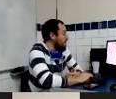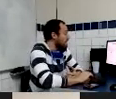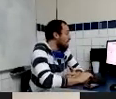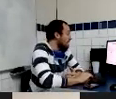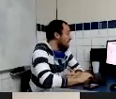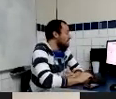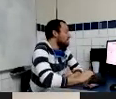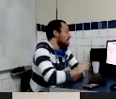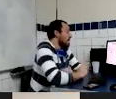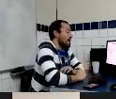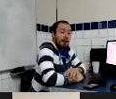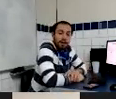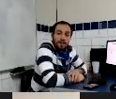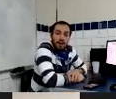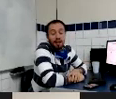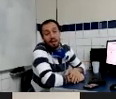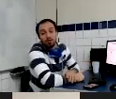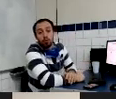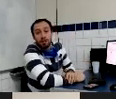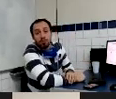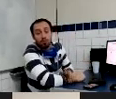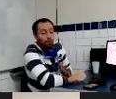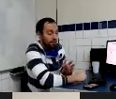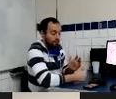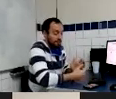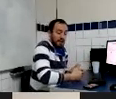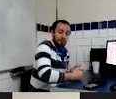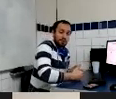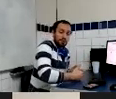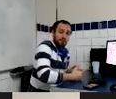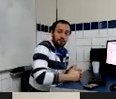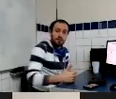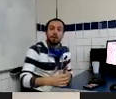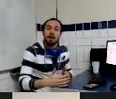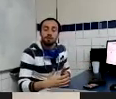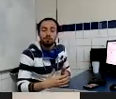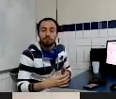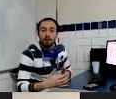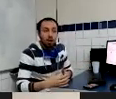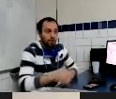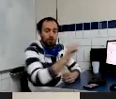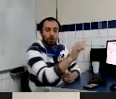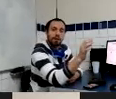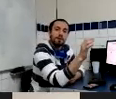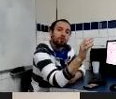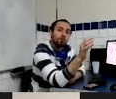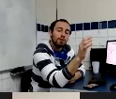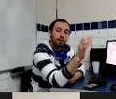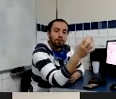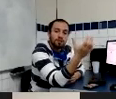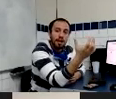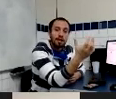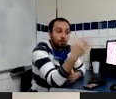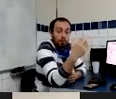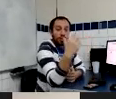Bem, primeira característica é ele resolver os conflitos internos e externos. Eu vou escolher a pessoa